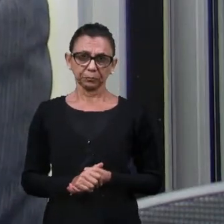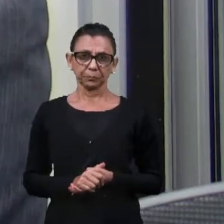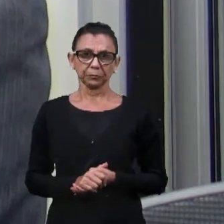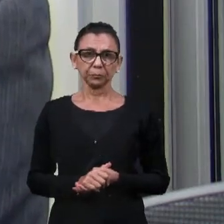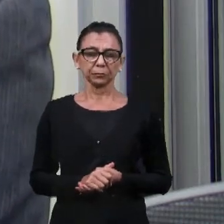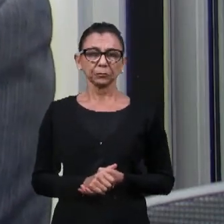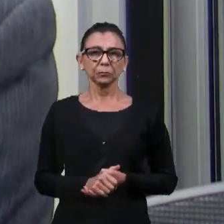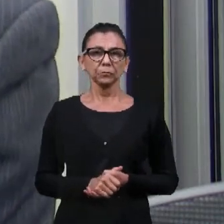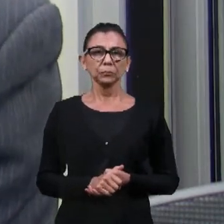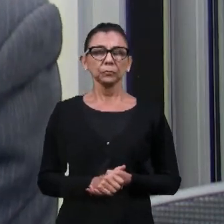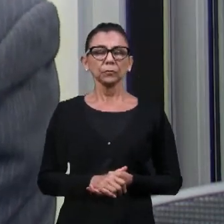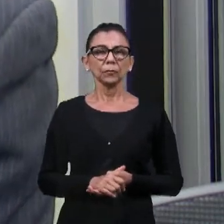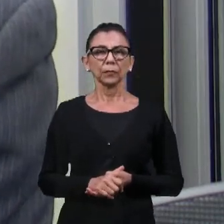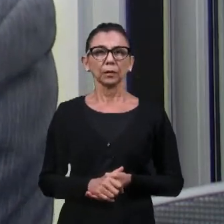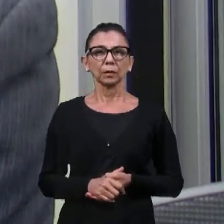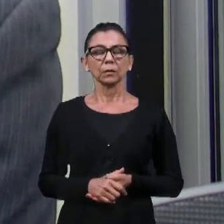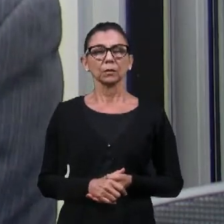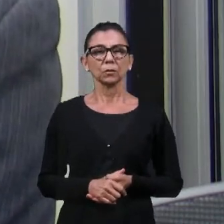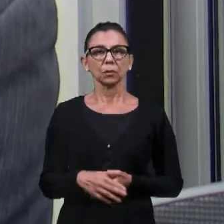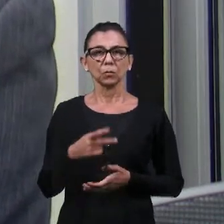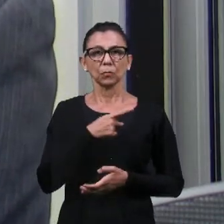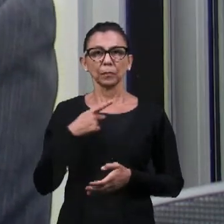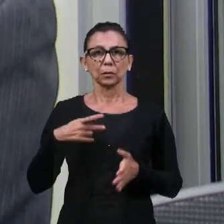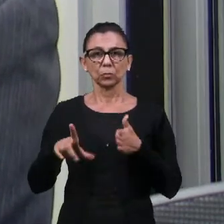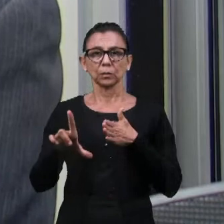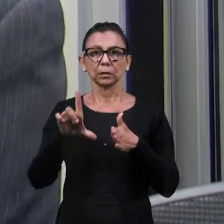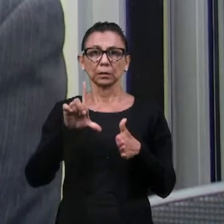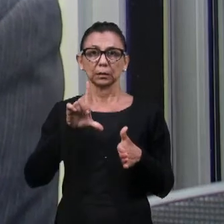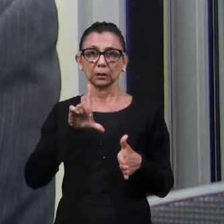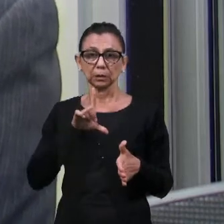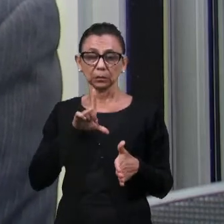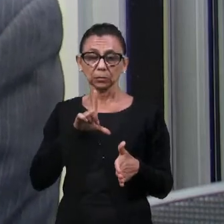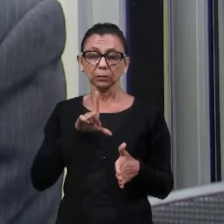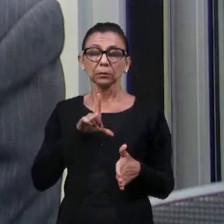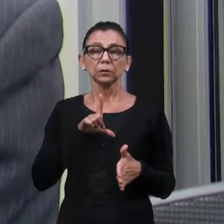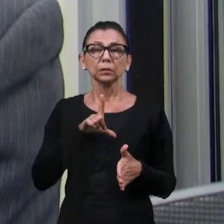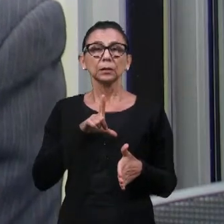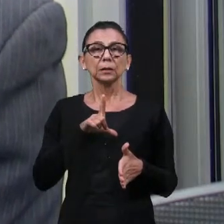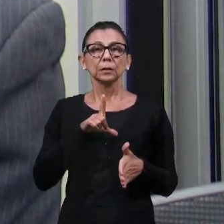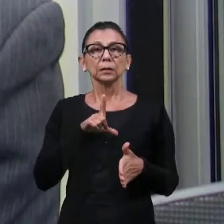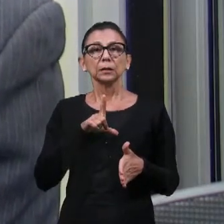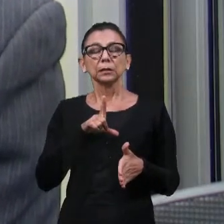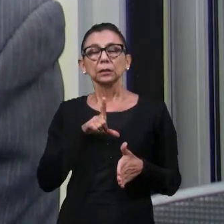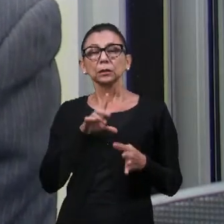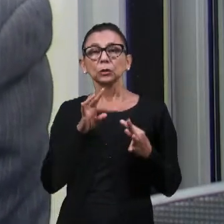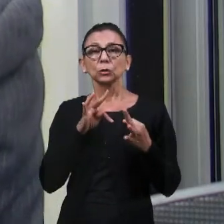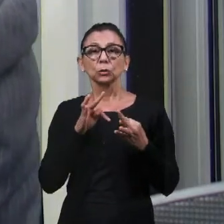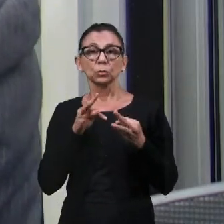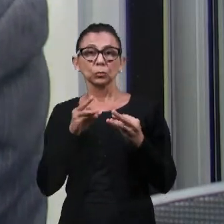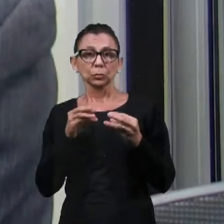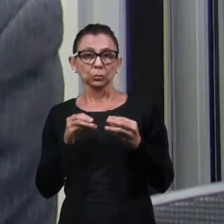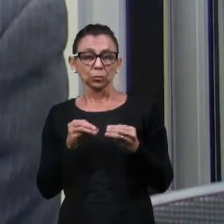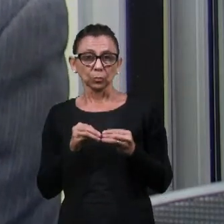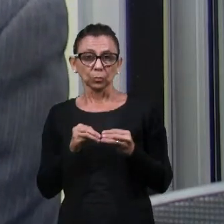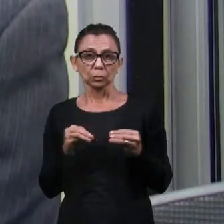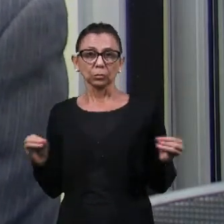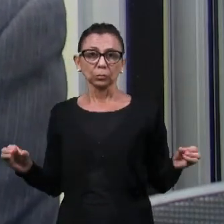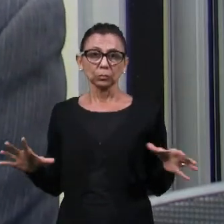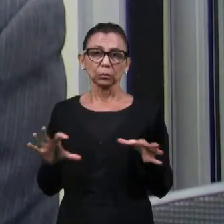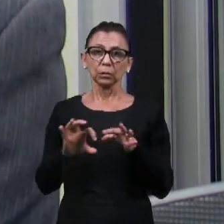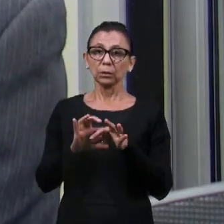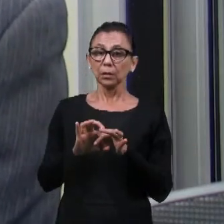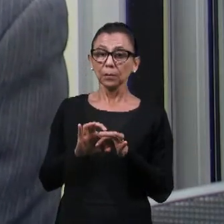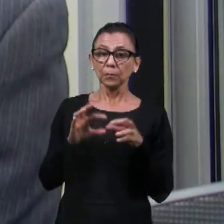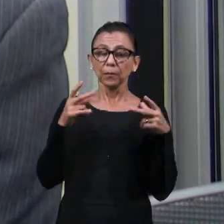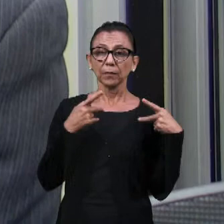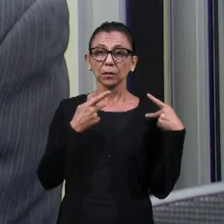pastor Ricardo Bravinha anteriormente, foram mais de 400 visitas online. E sempre falamos que às vezes a visita online,